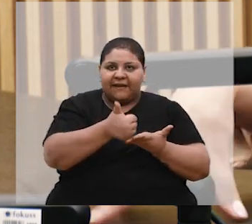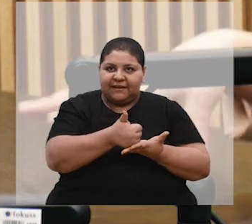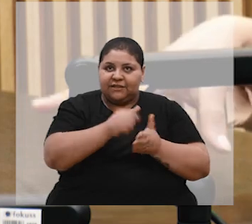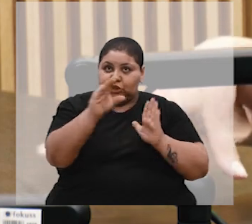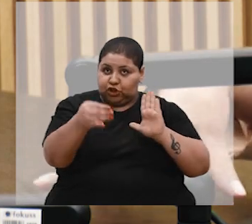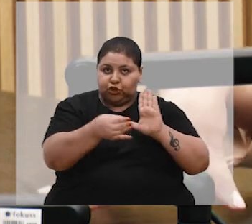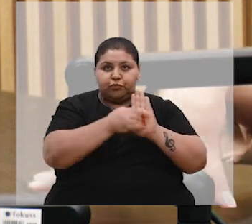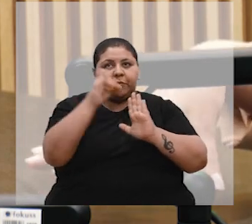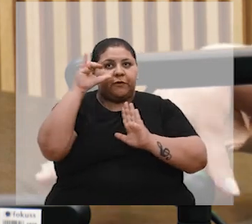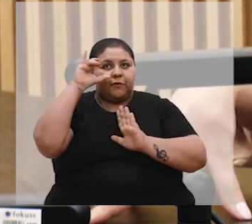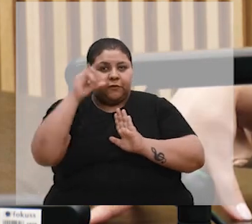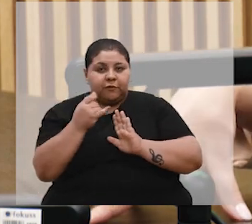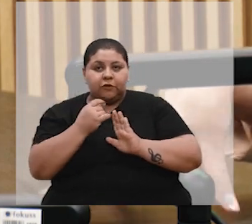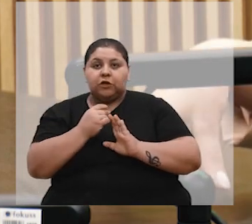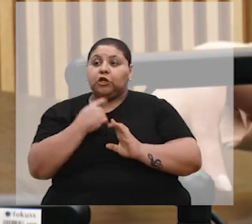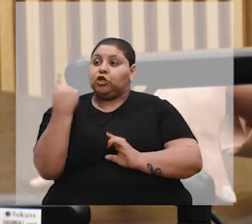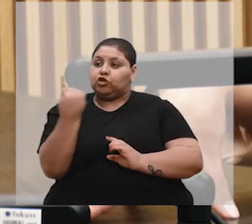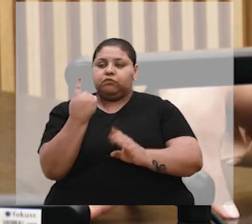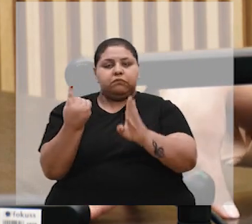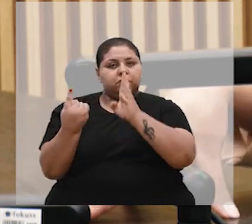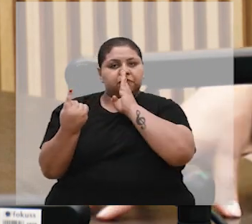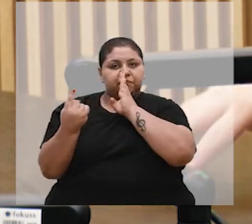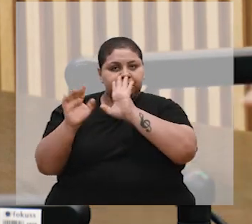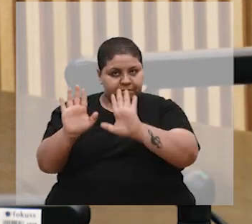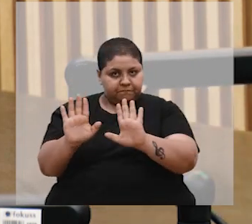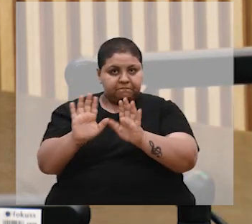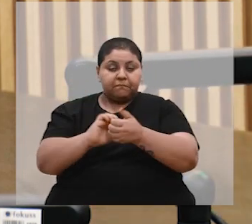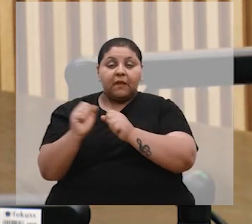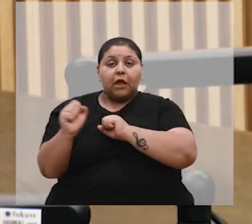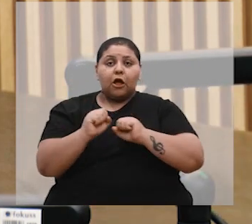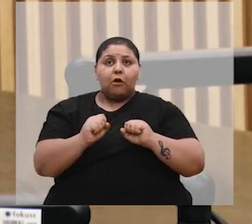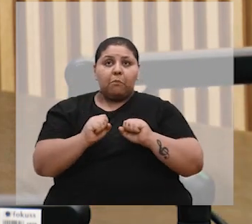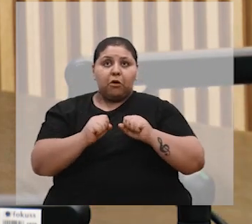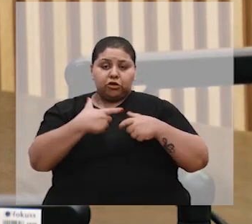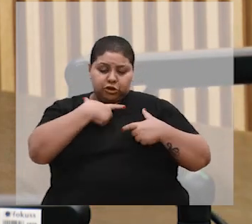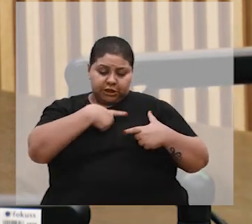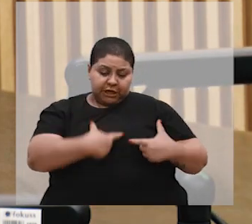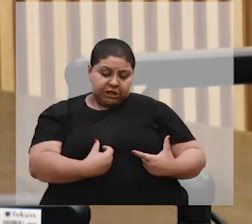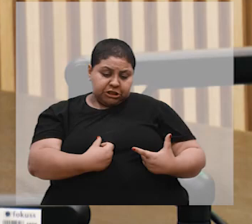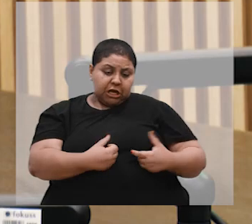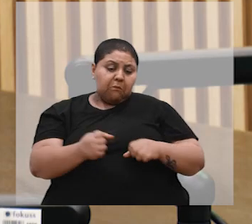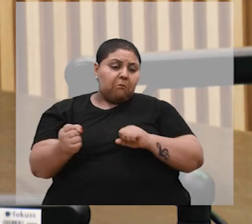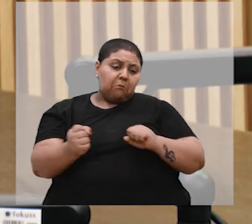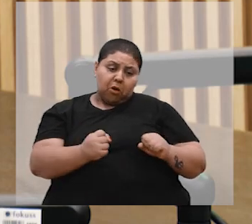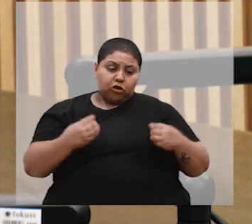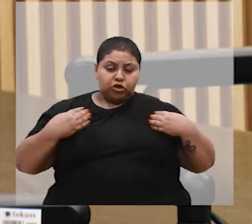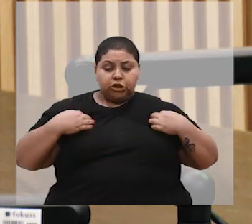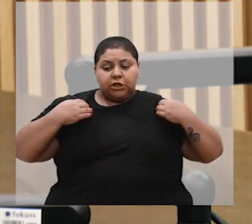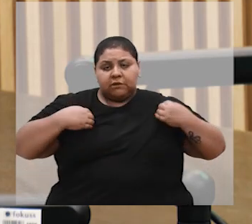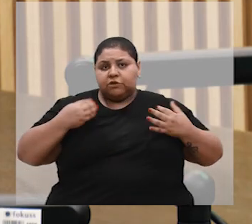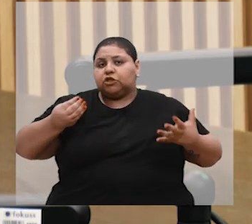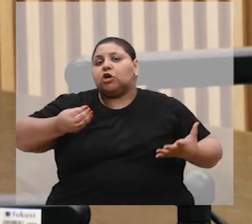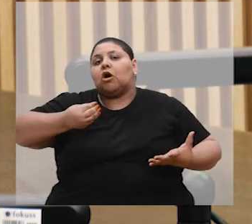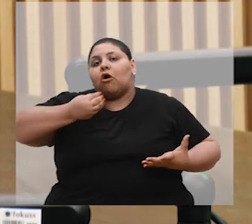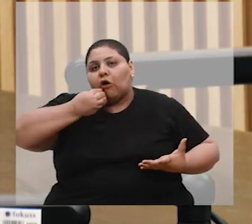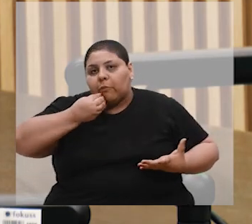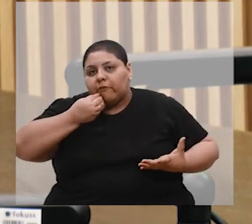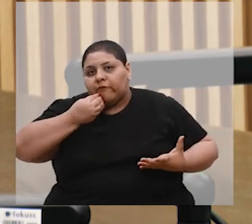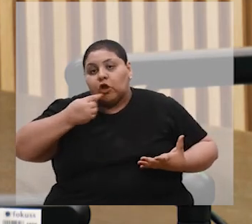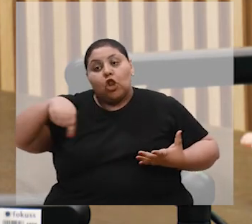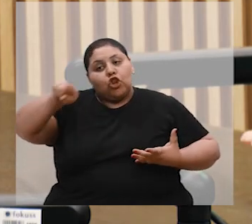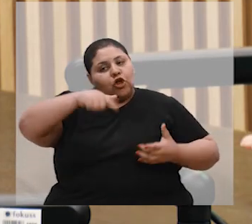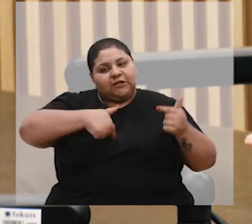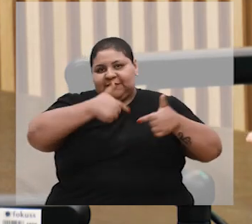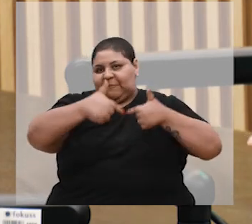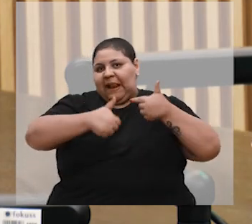de publicação. Tem que ser individual e silenciosa. Você pode usar crachá? Pode. Você pode usar camiseta. Claro, nós que vamos trabalhar nas